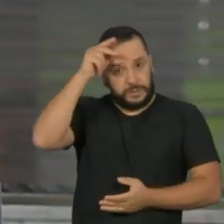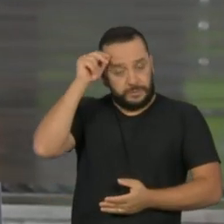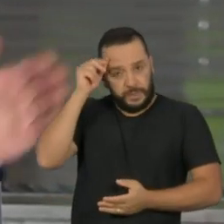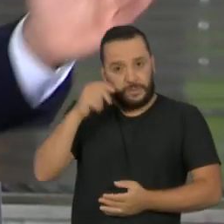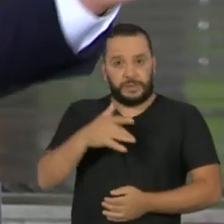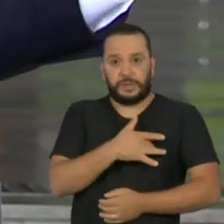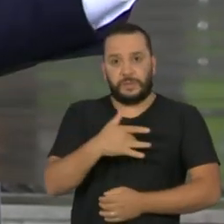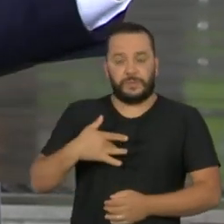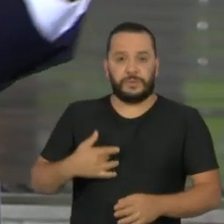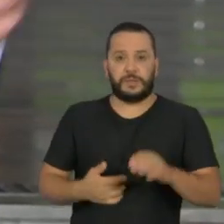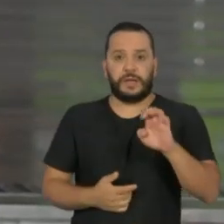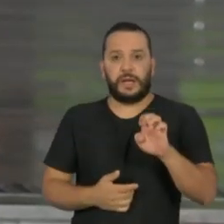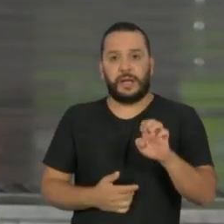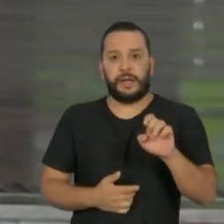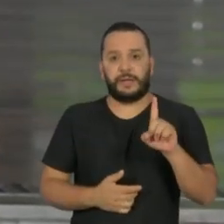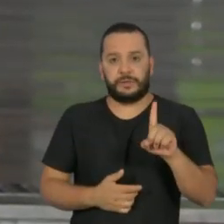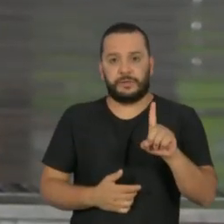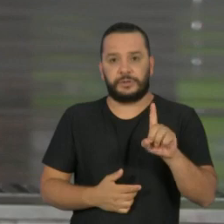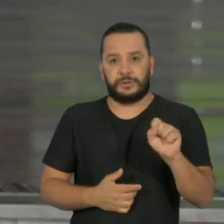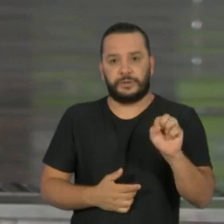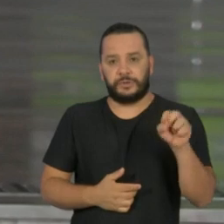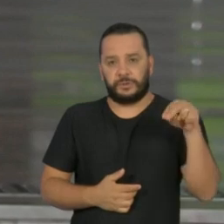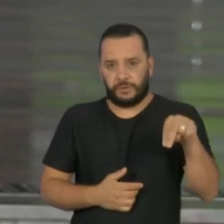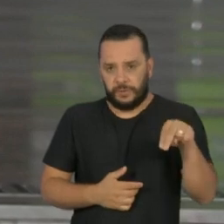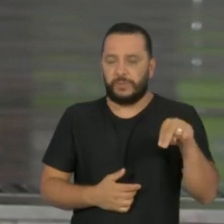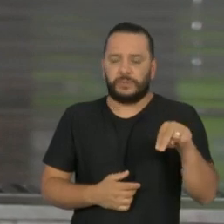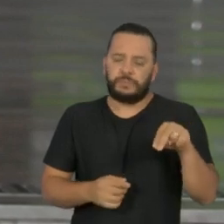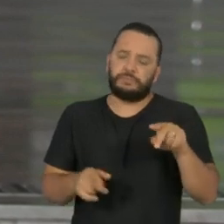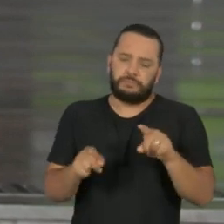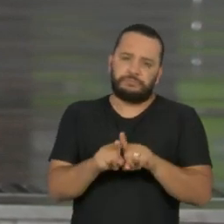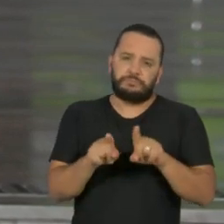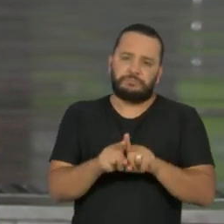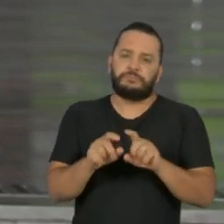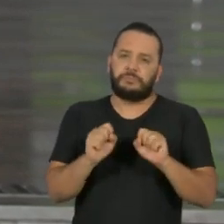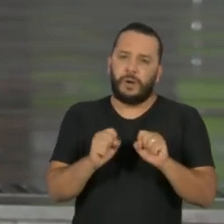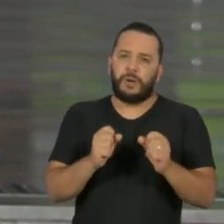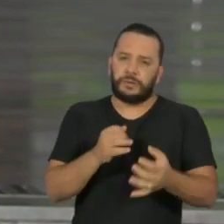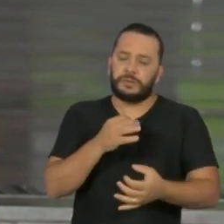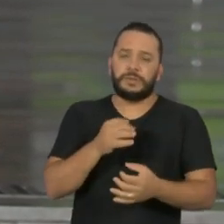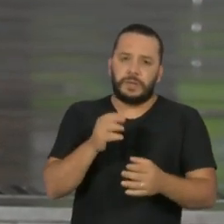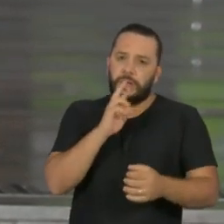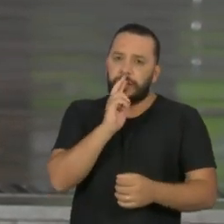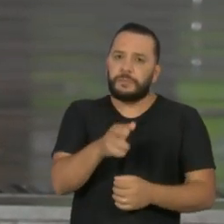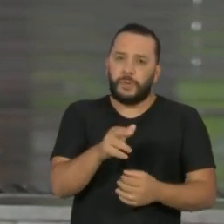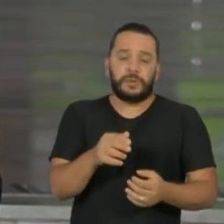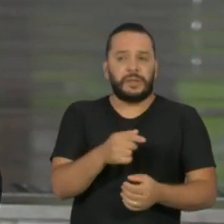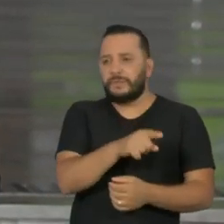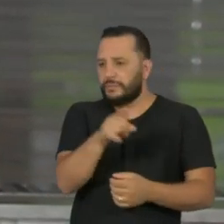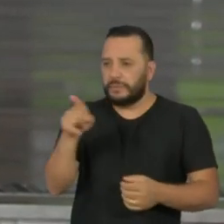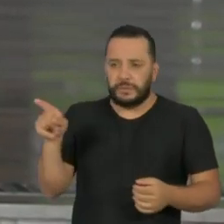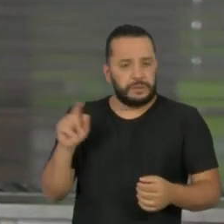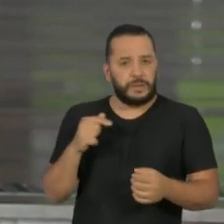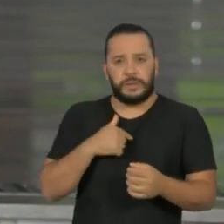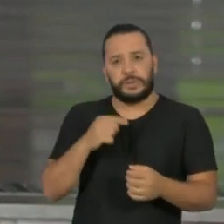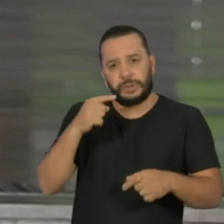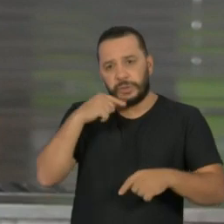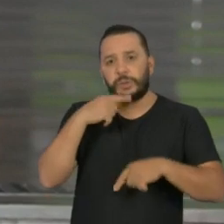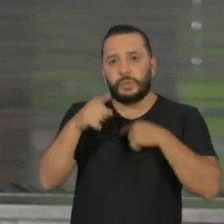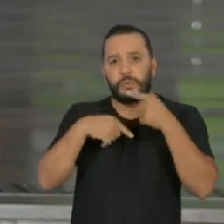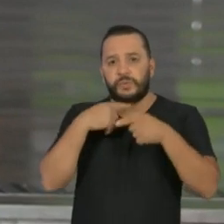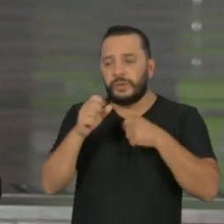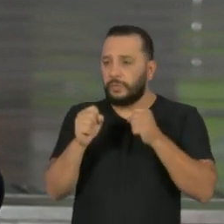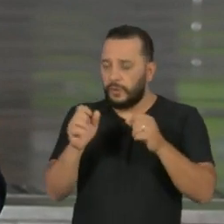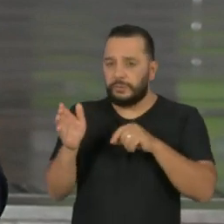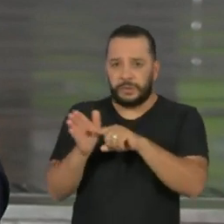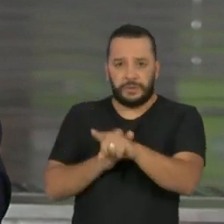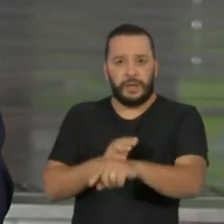aqui também presente, está aqui na lateral, à disposição também, após a coletiva, para esclarecimento de qualquer dúvida.